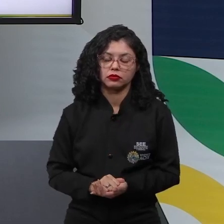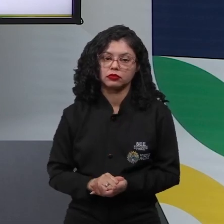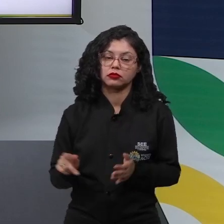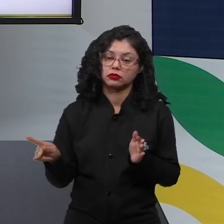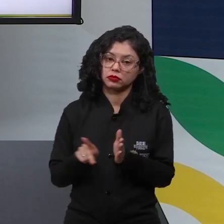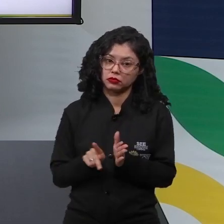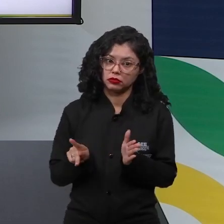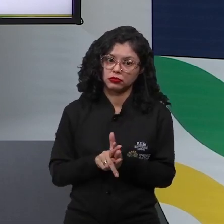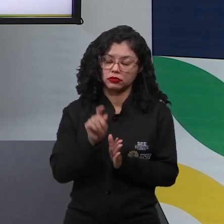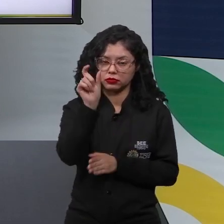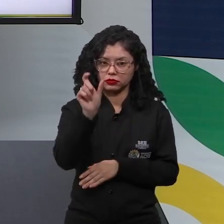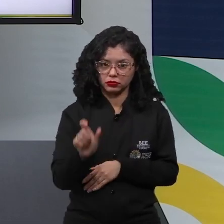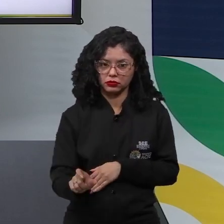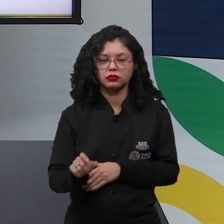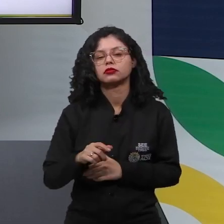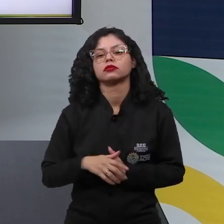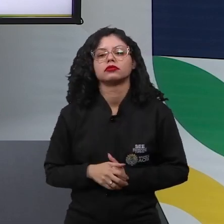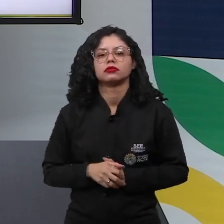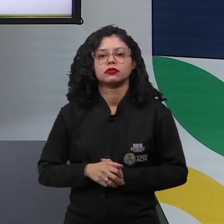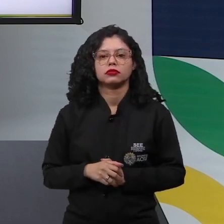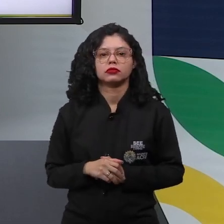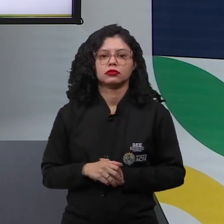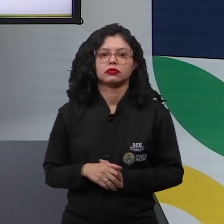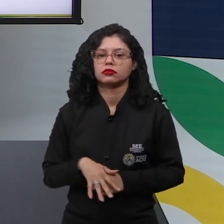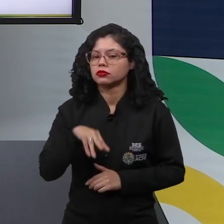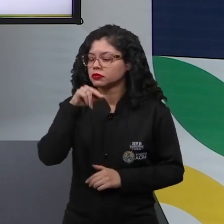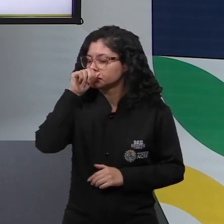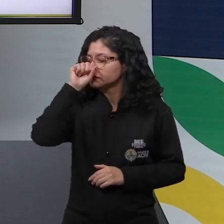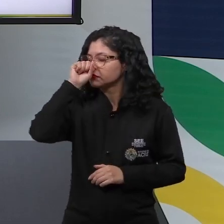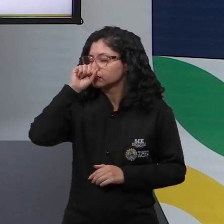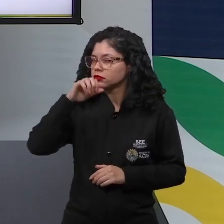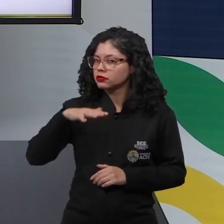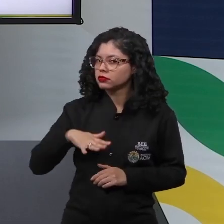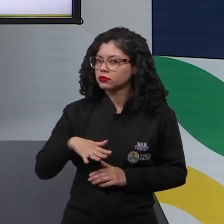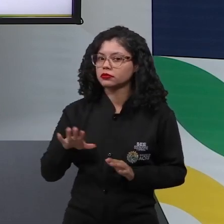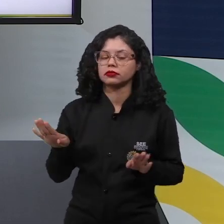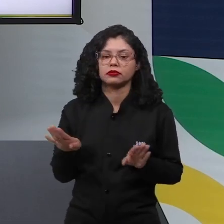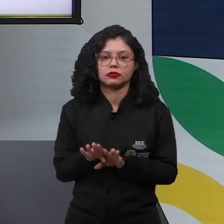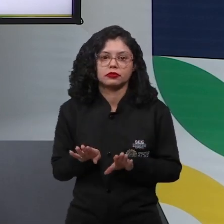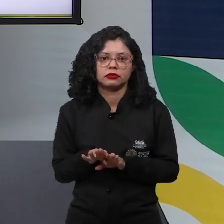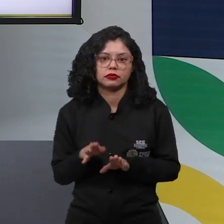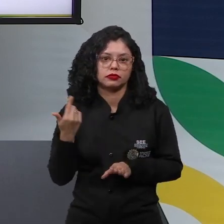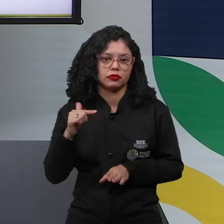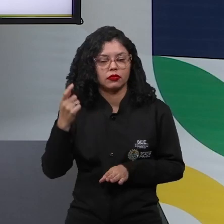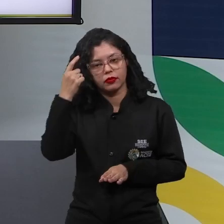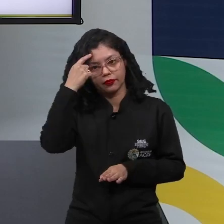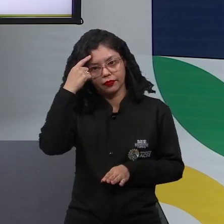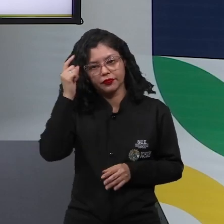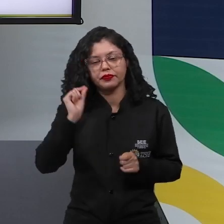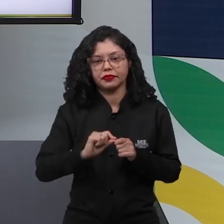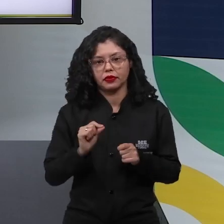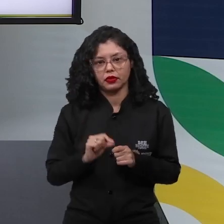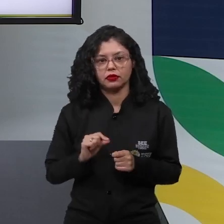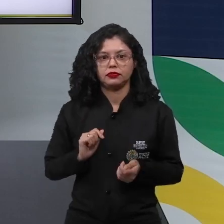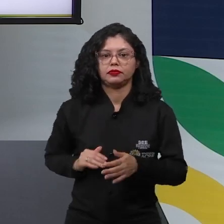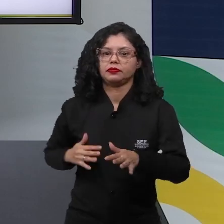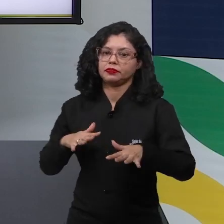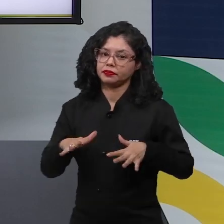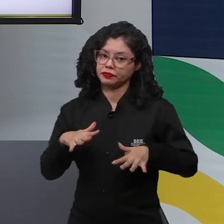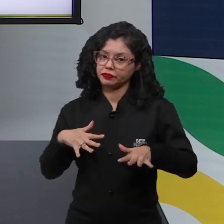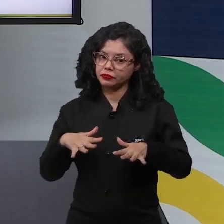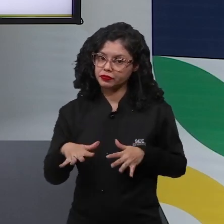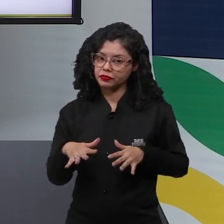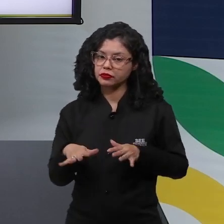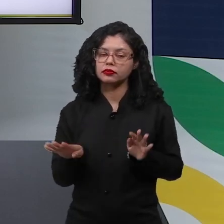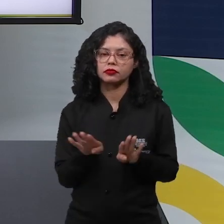condicionada pelo tronco encefálico. Respirar também. É uma coisa que a gente não pensa e está realizando. Movimentos